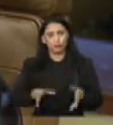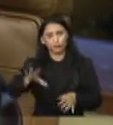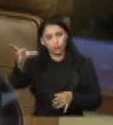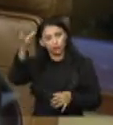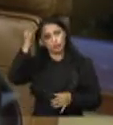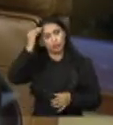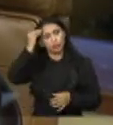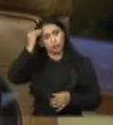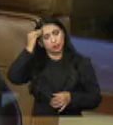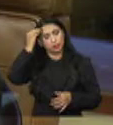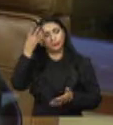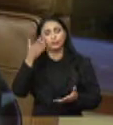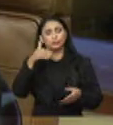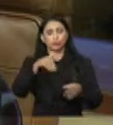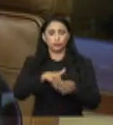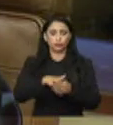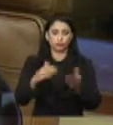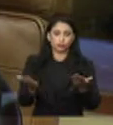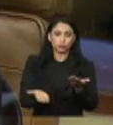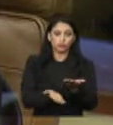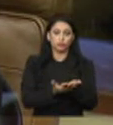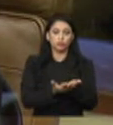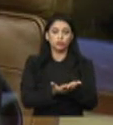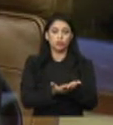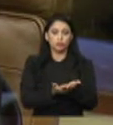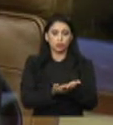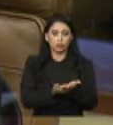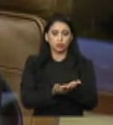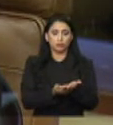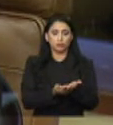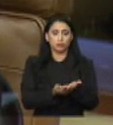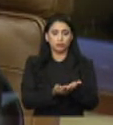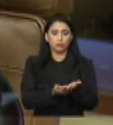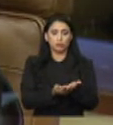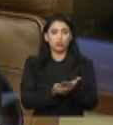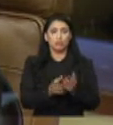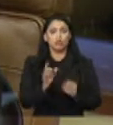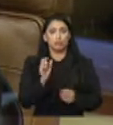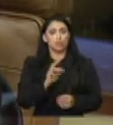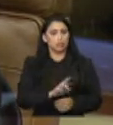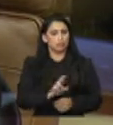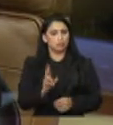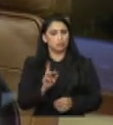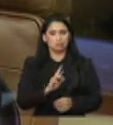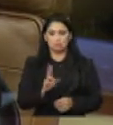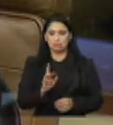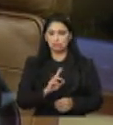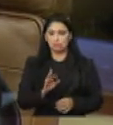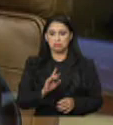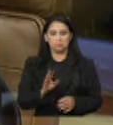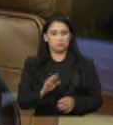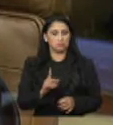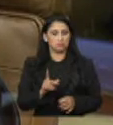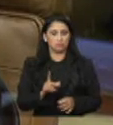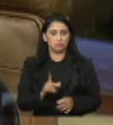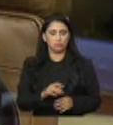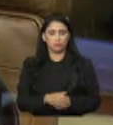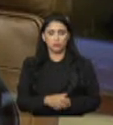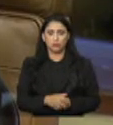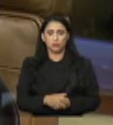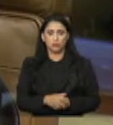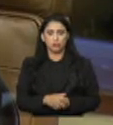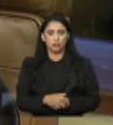compreensão que traga no voto que vou juntar se o presidente Vai na direção de que não se aplica